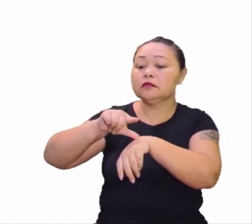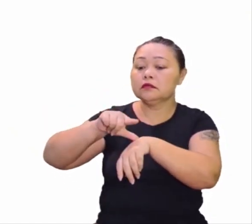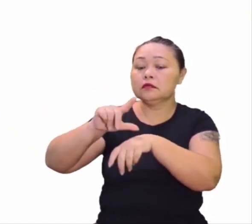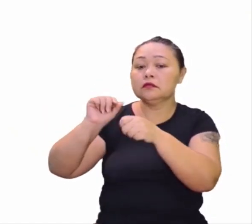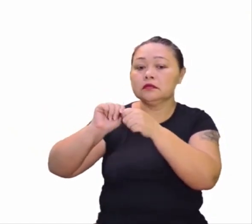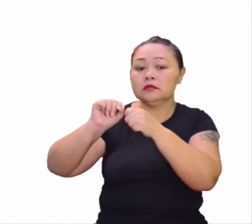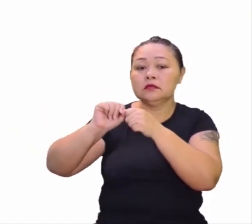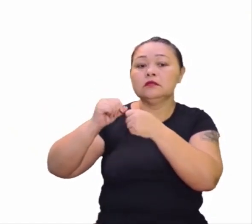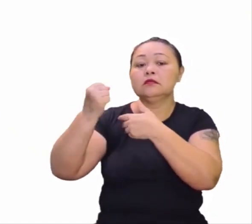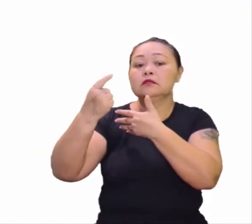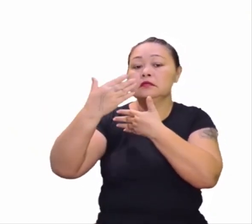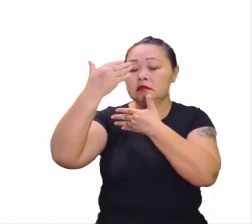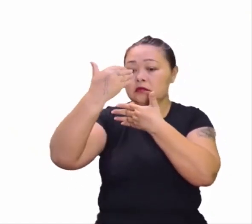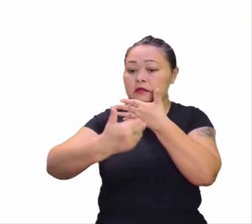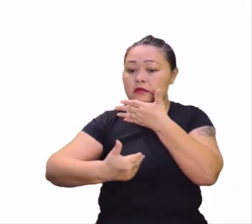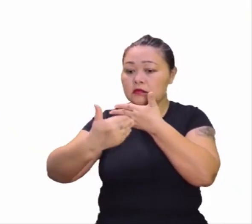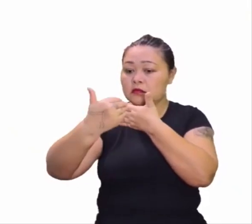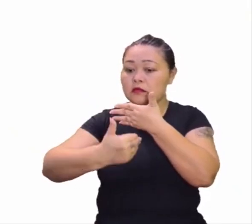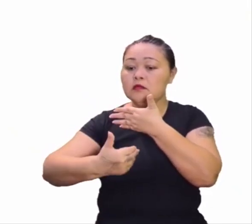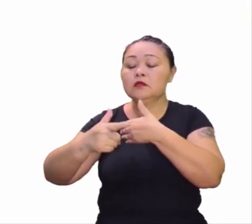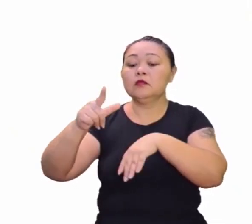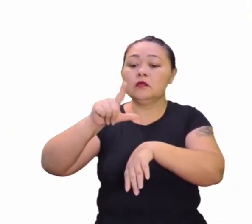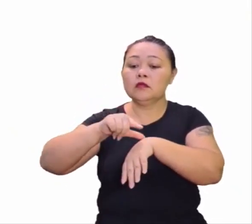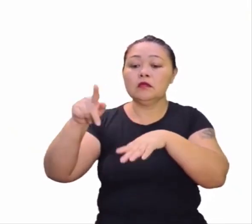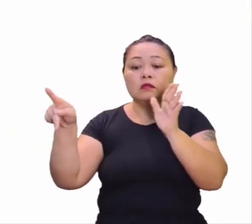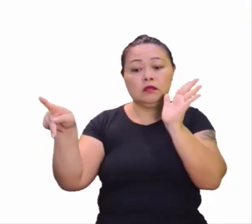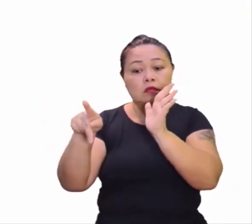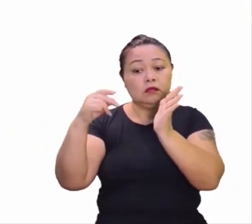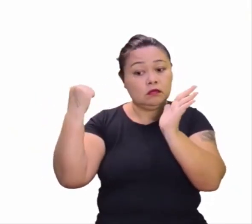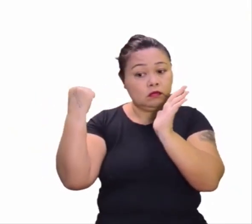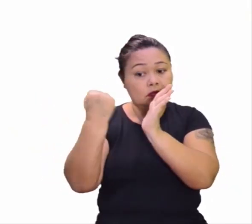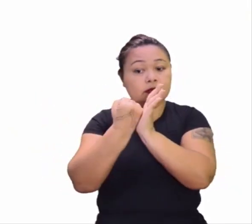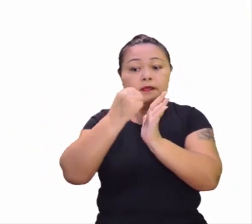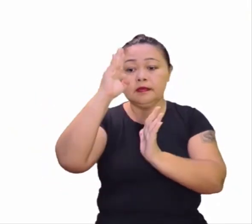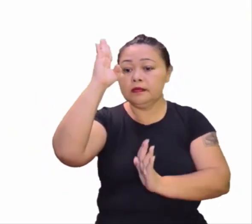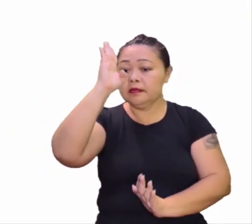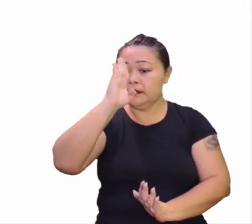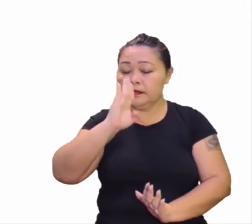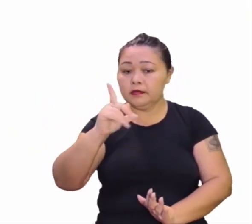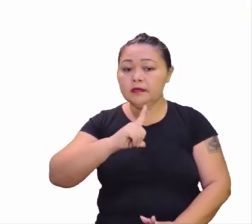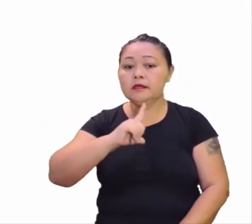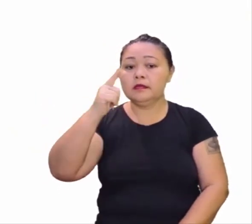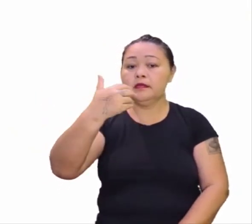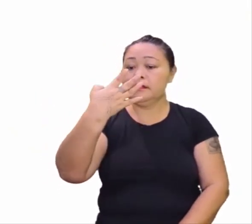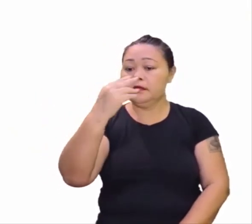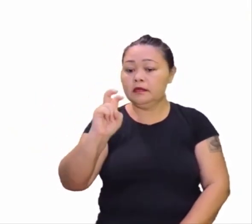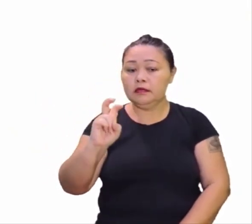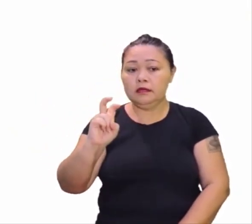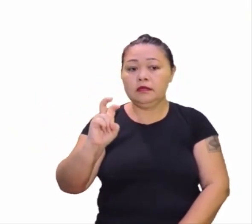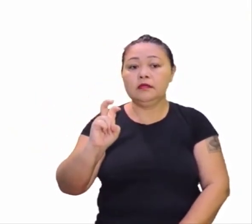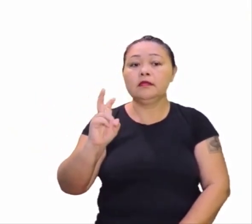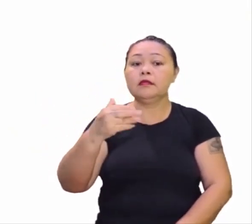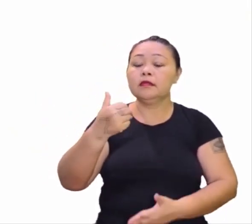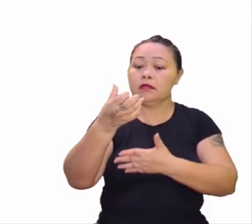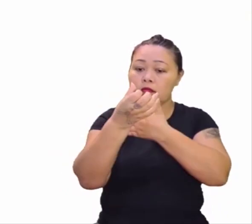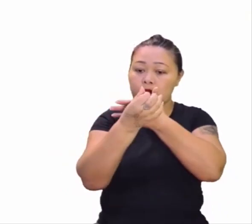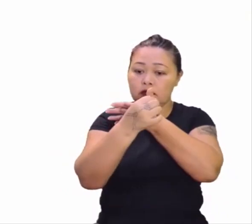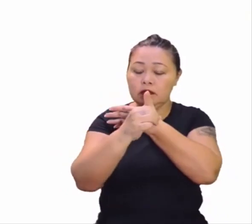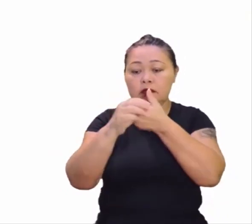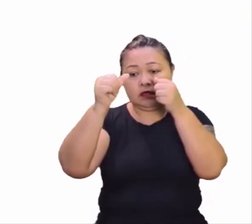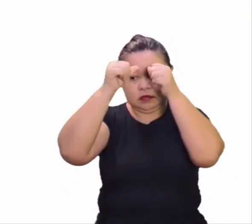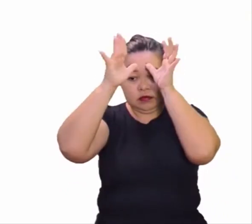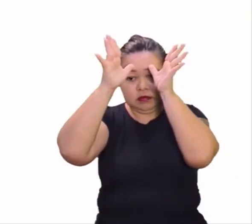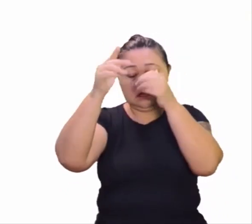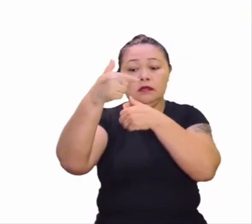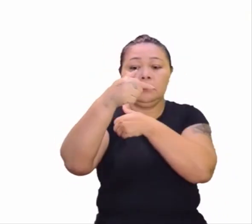Brasil é o grau 45. Aqui em Rondônia, na Amazônia, no Parque do Centro-Oeste, é o grau 60. E o